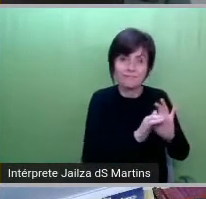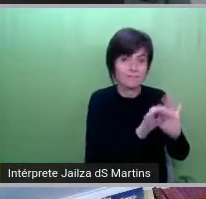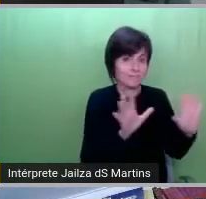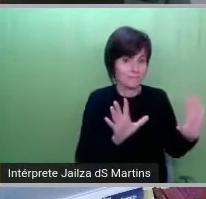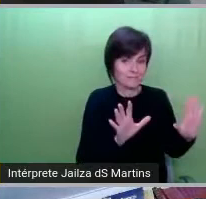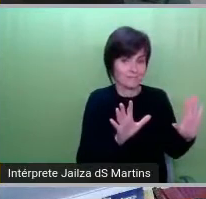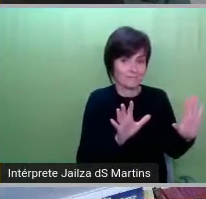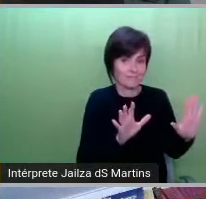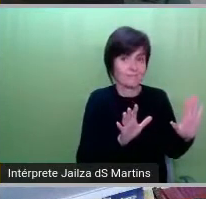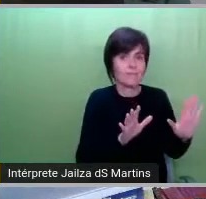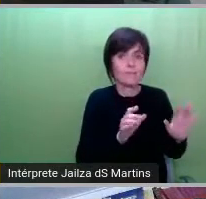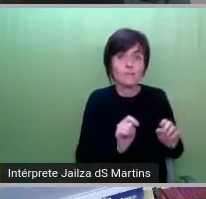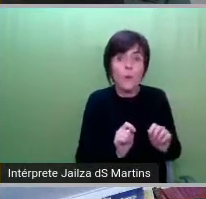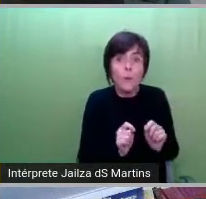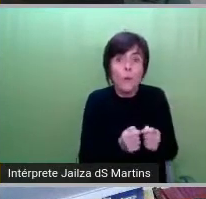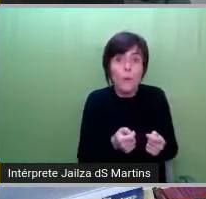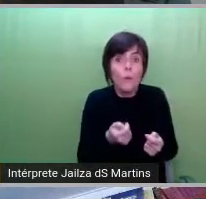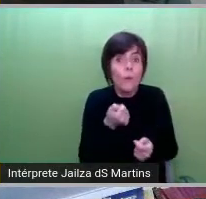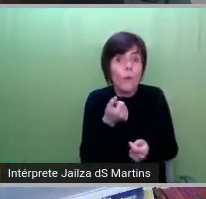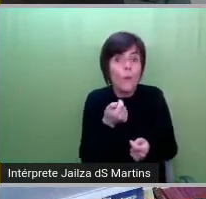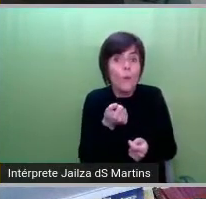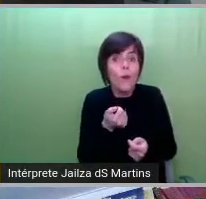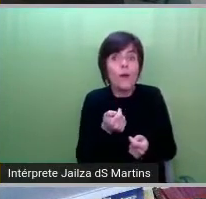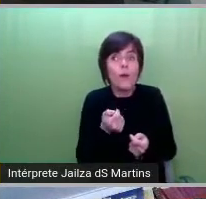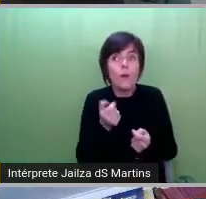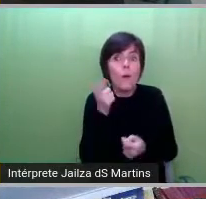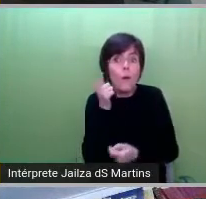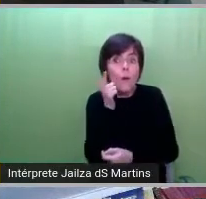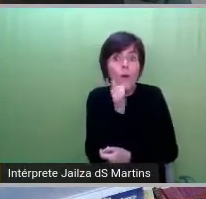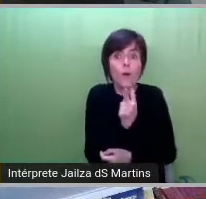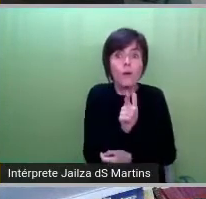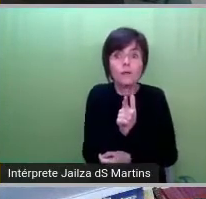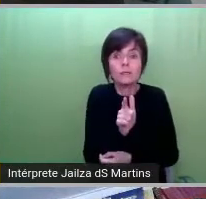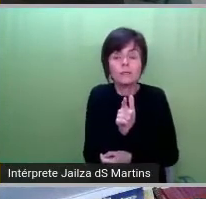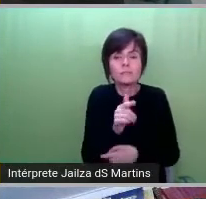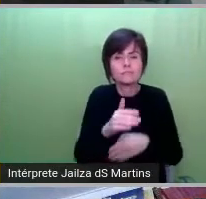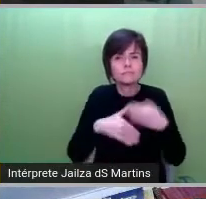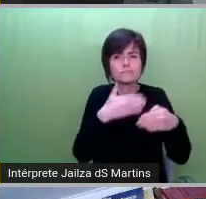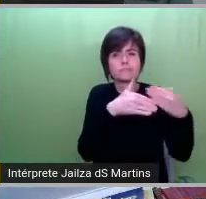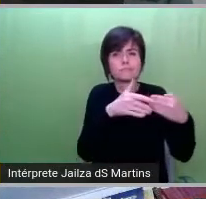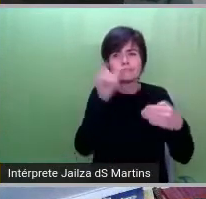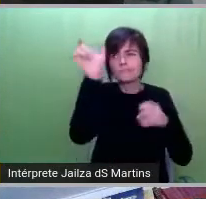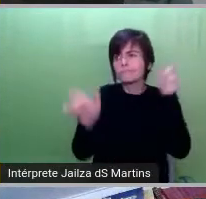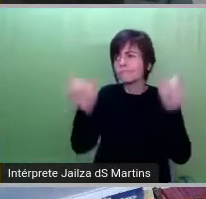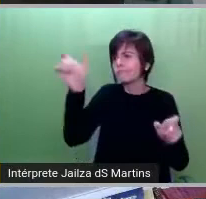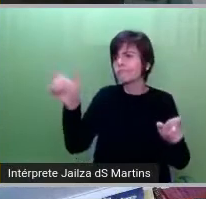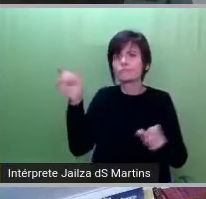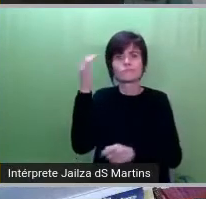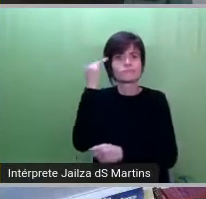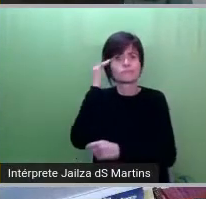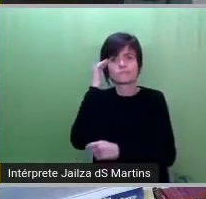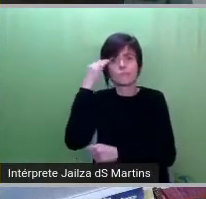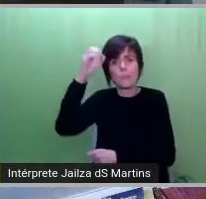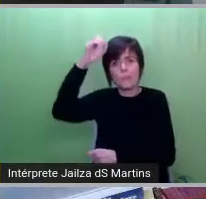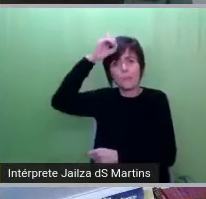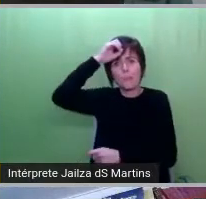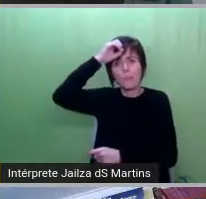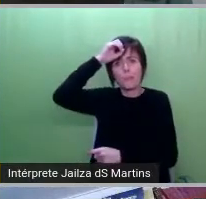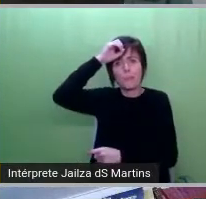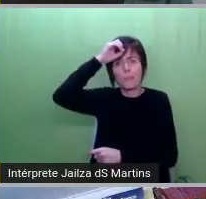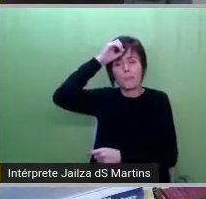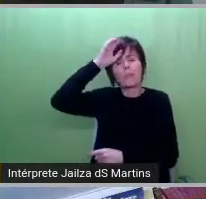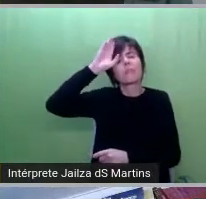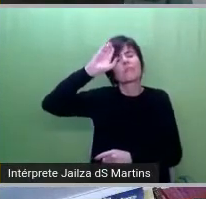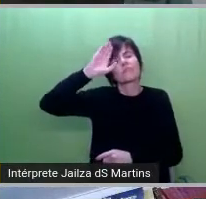E para isso funcionar também, tem uma outra coisa que as pessoas não sabem, né? Todo mundo está cansado de